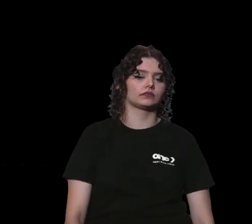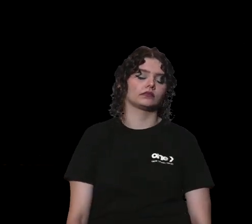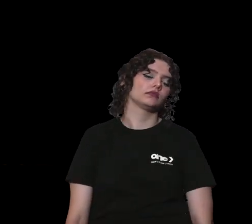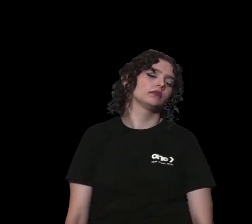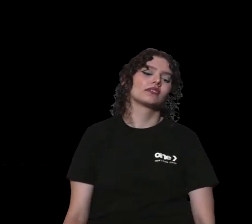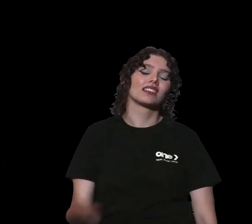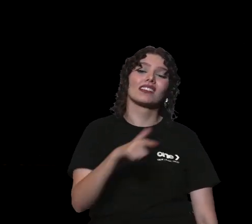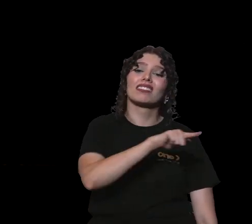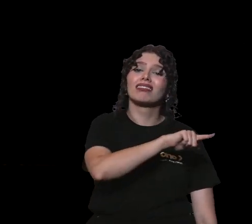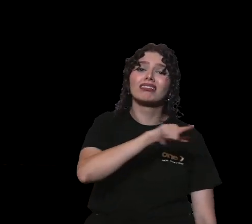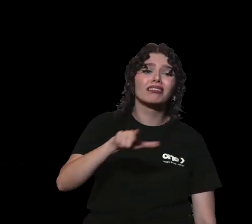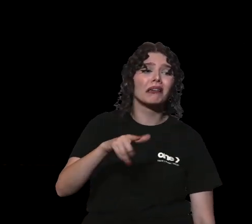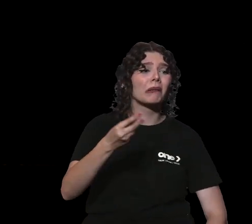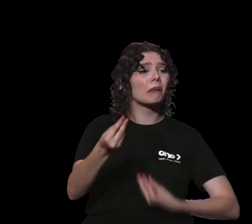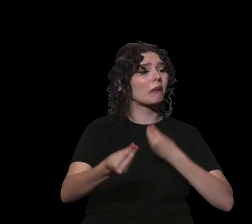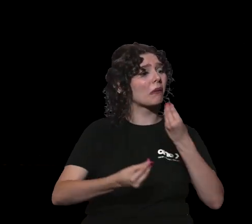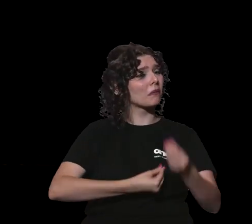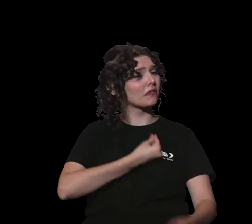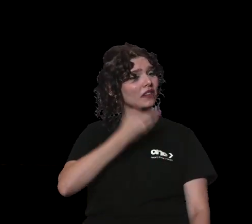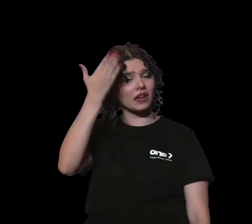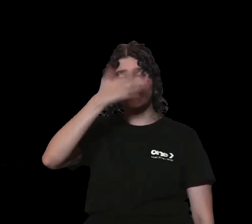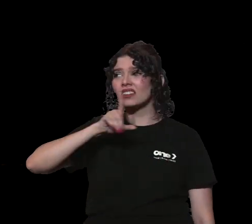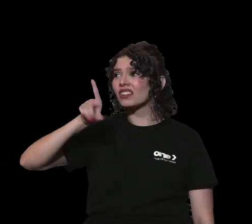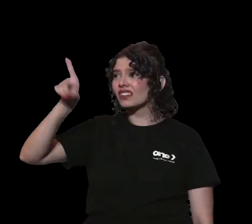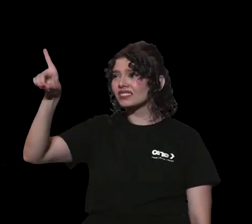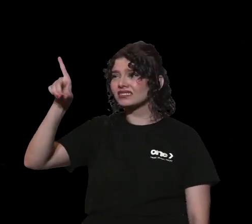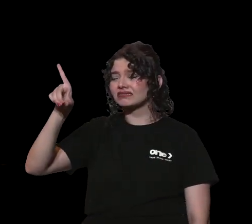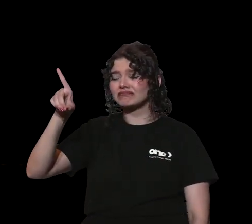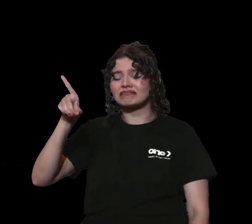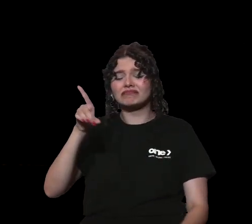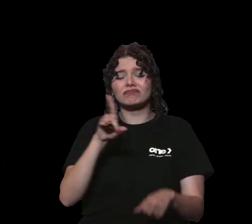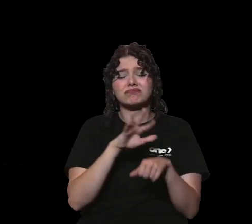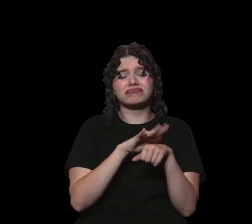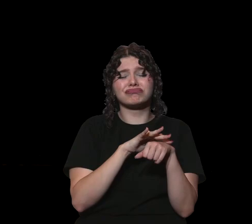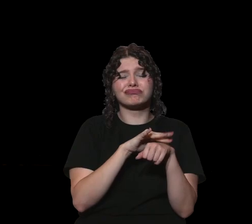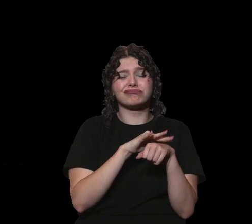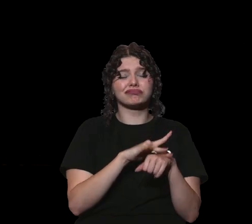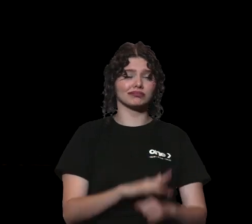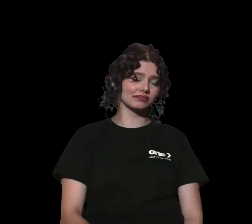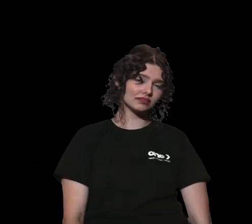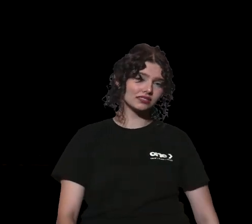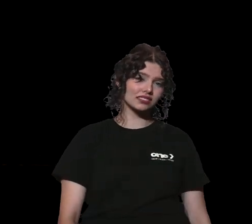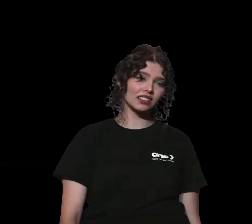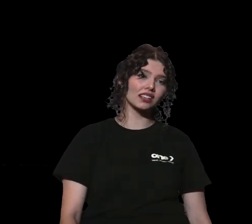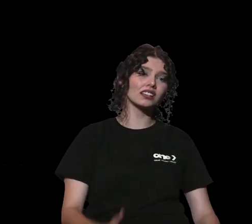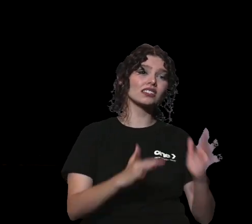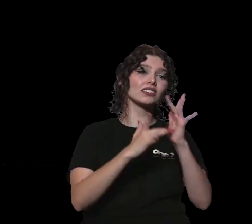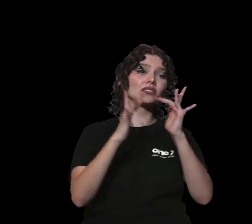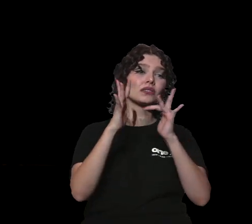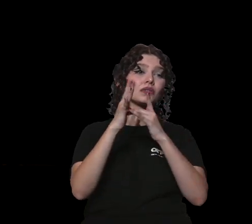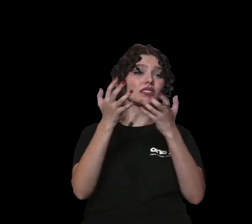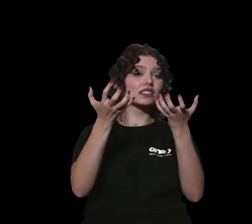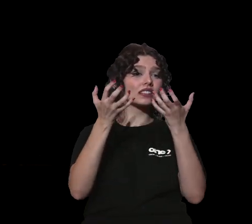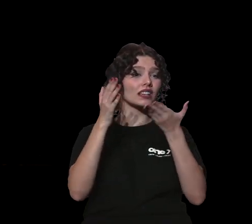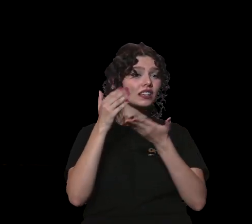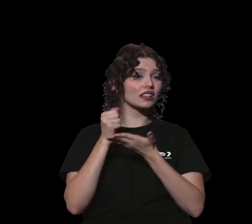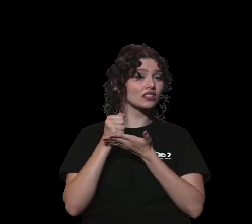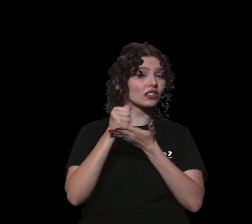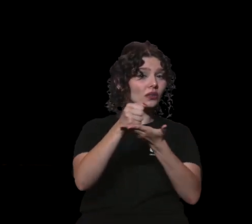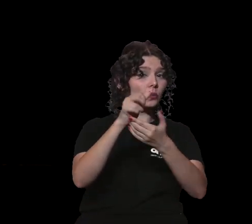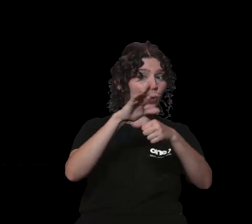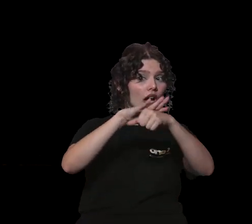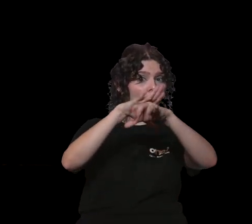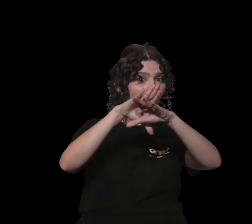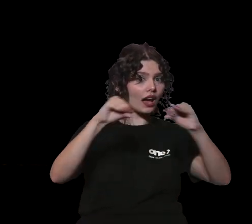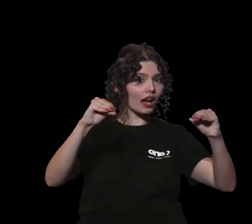Não tem como viver a presença de Deus machucado desse jeito. Jesus quer te tratar. Amém?